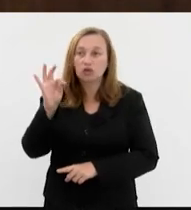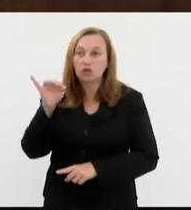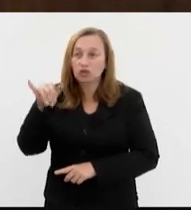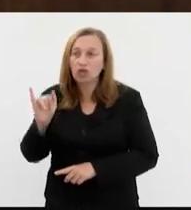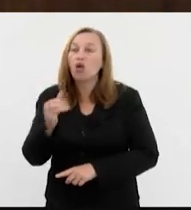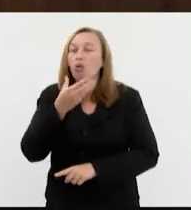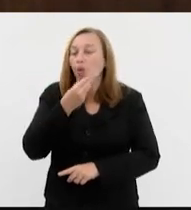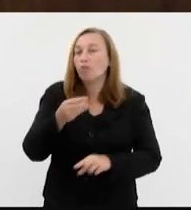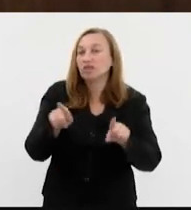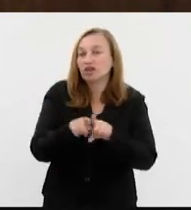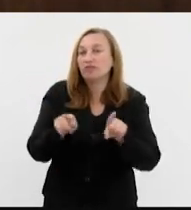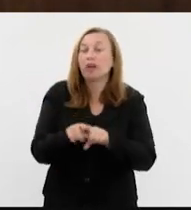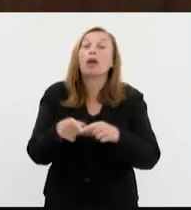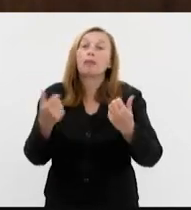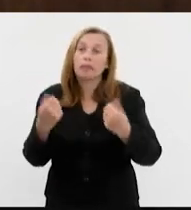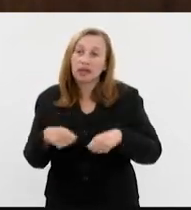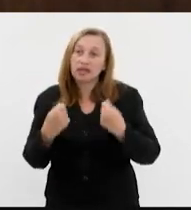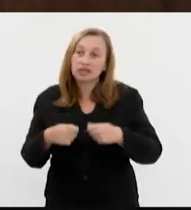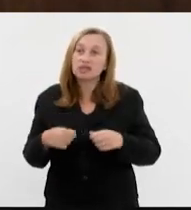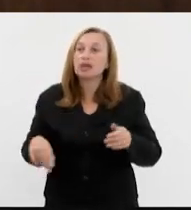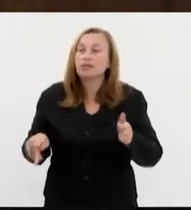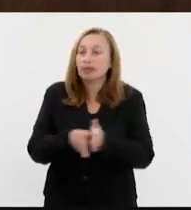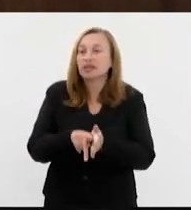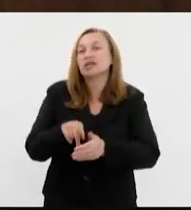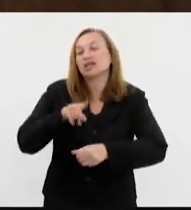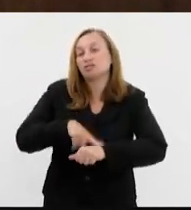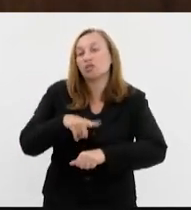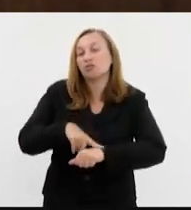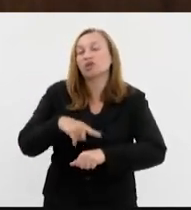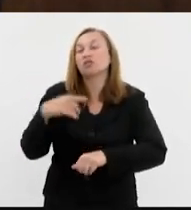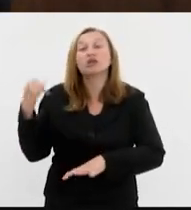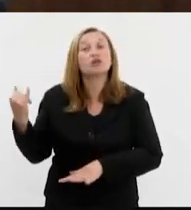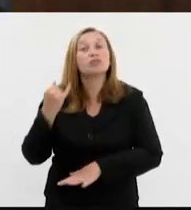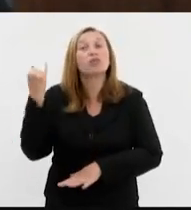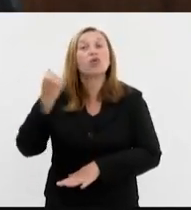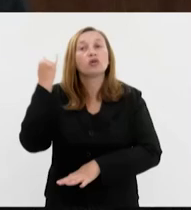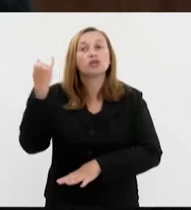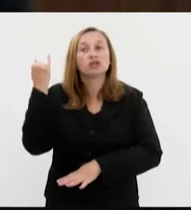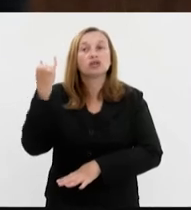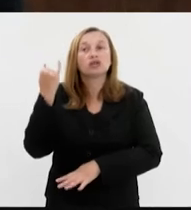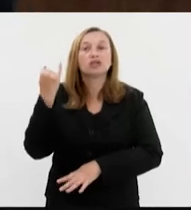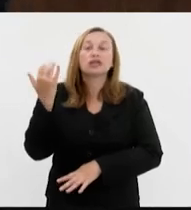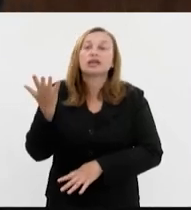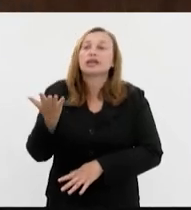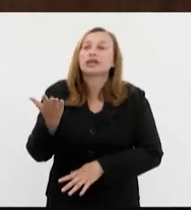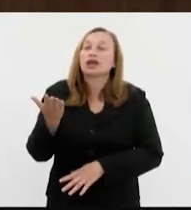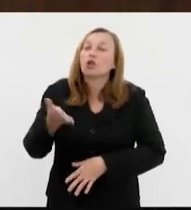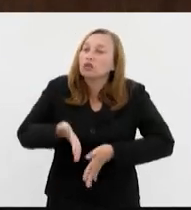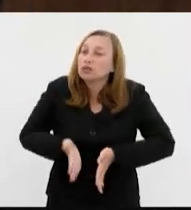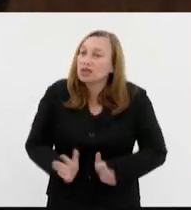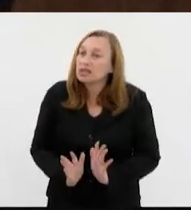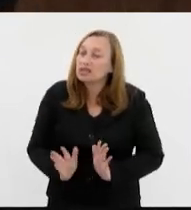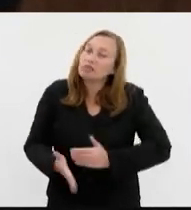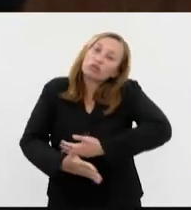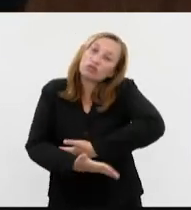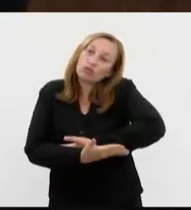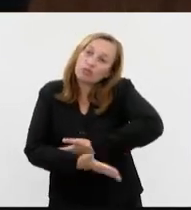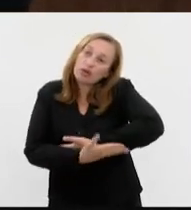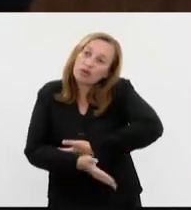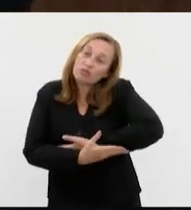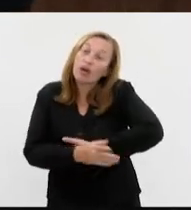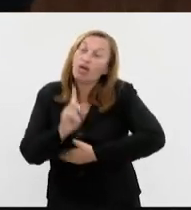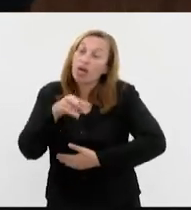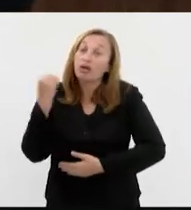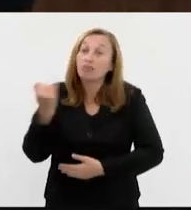também precisam fazer parte desse momento tão importante que é o nascimento de uma criança. E aí,